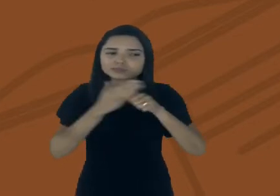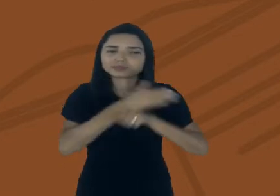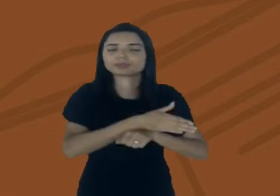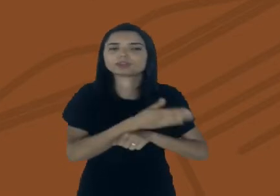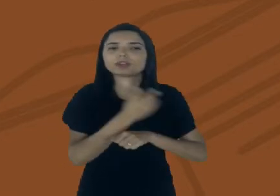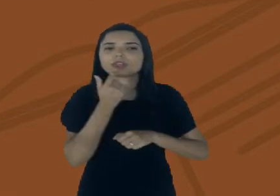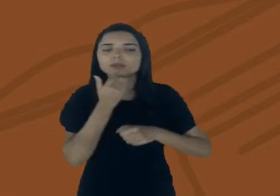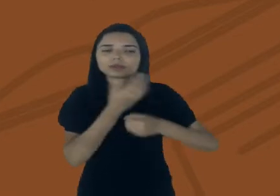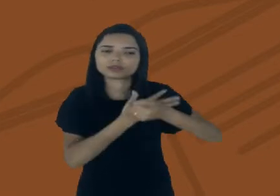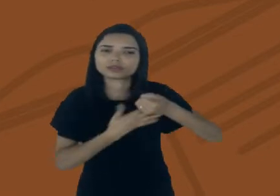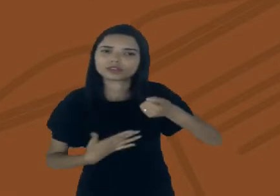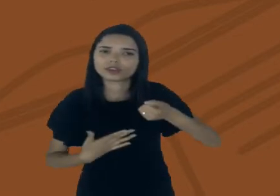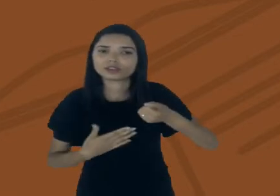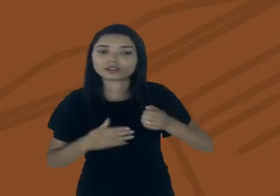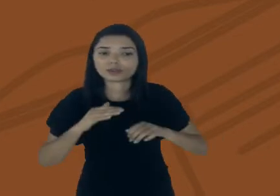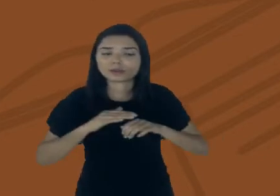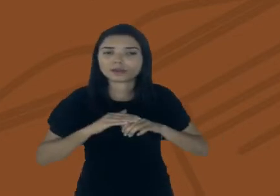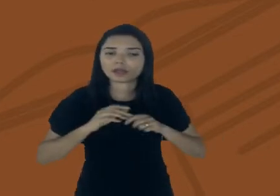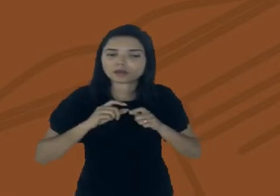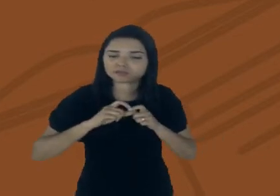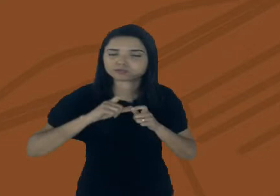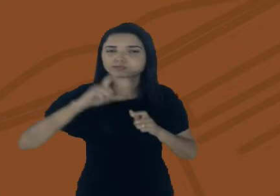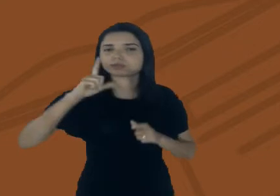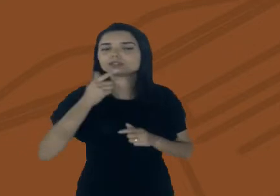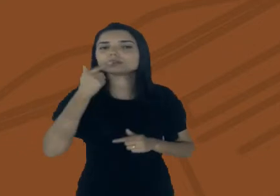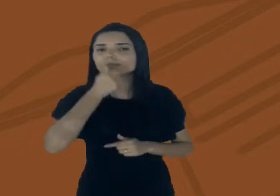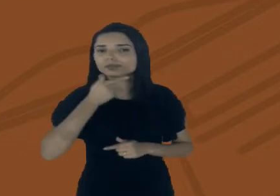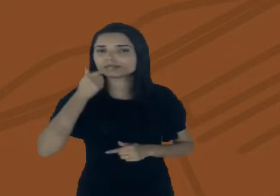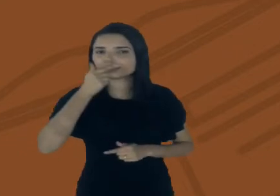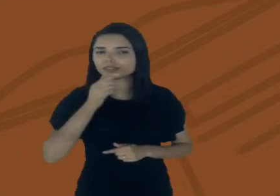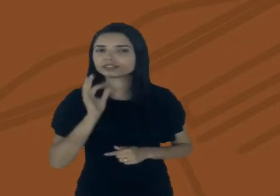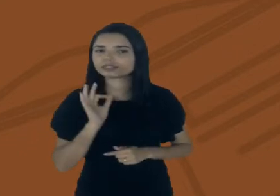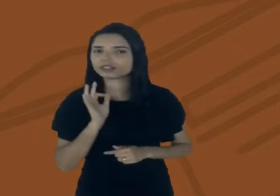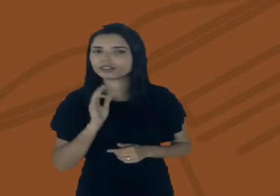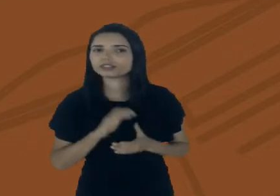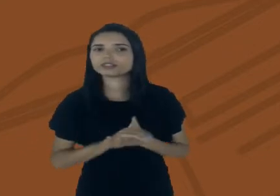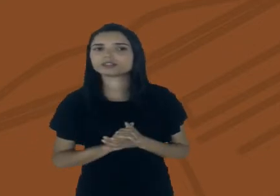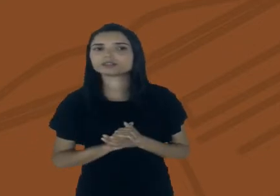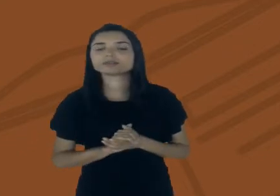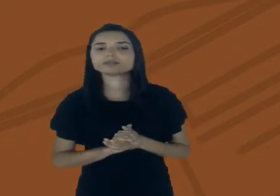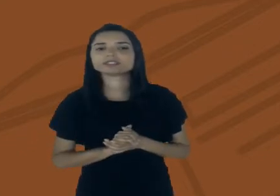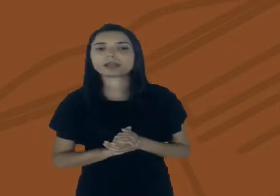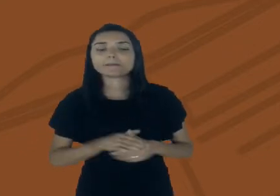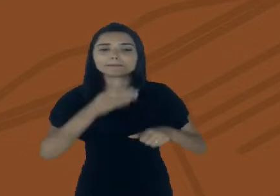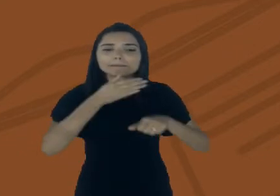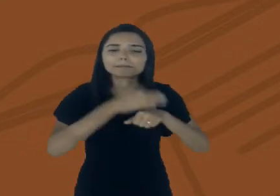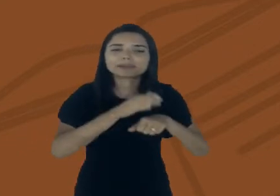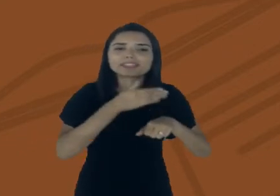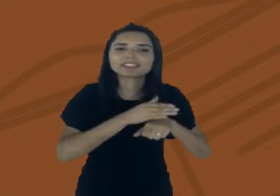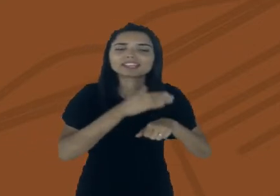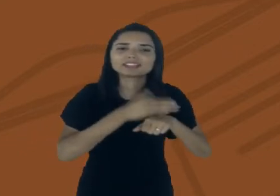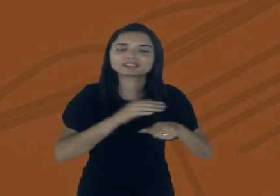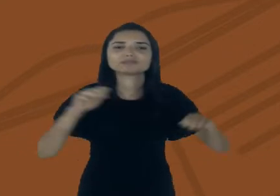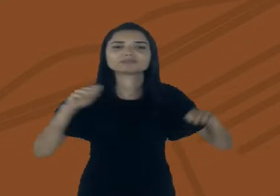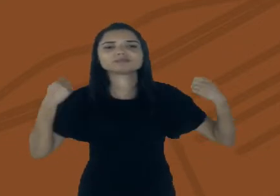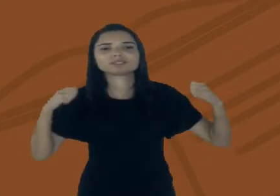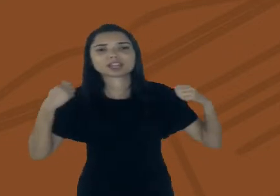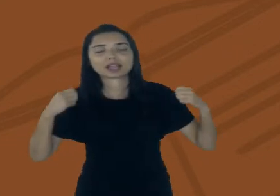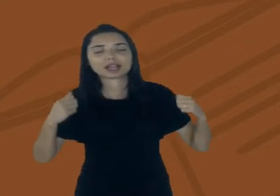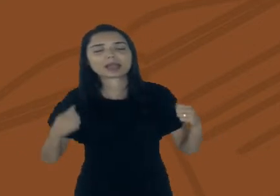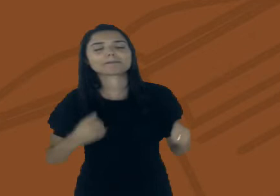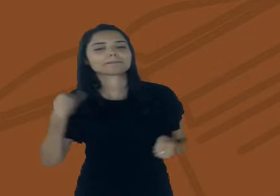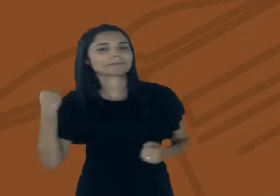de hiperglicemia. Invista na prática regular de atividades físicas, principalmente a